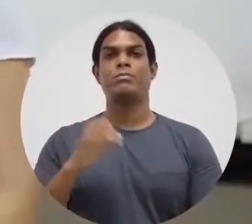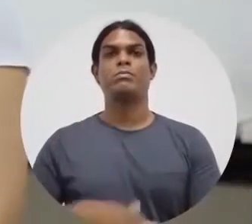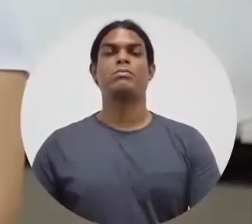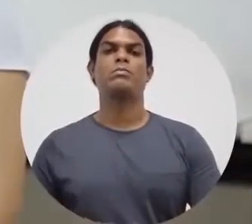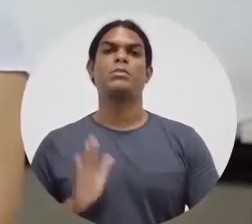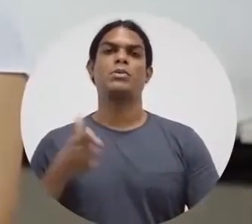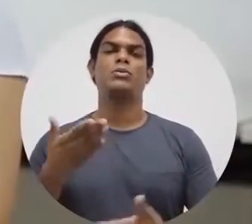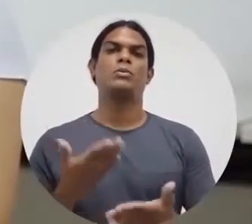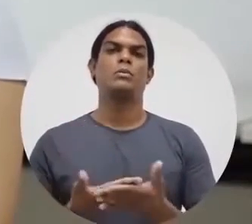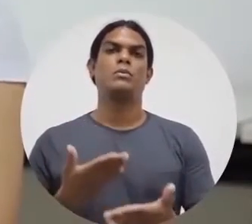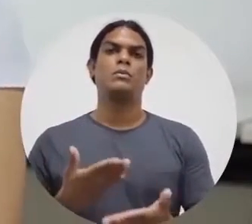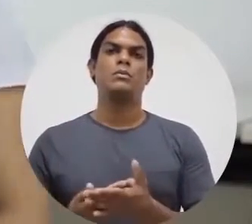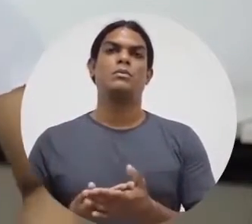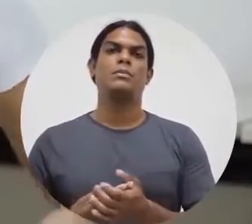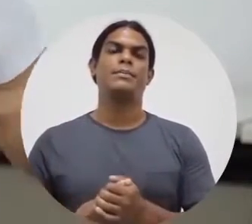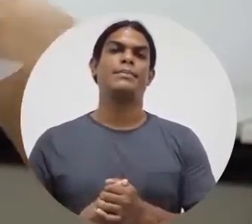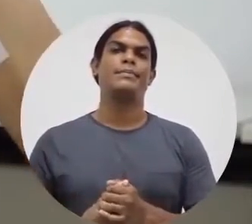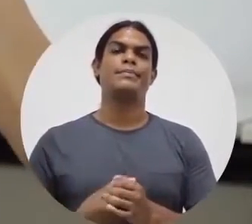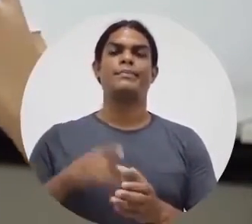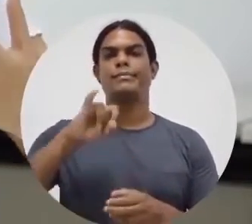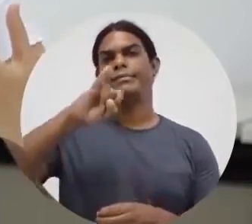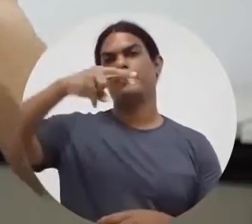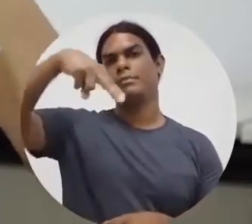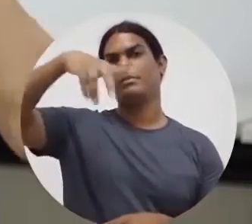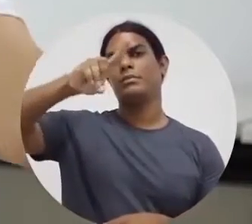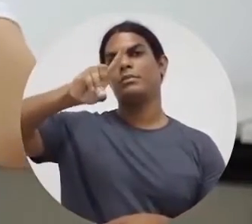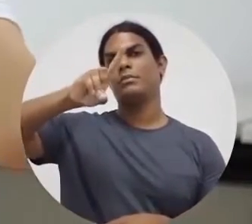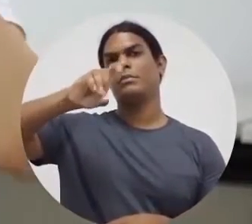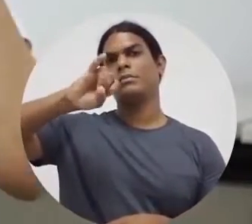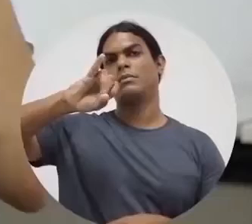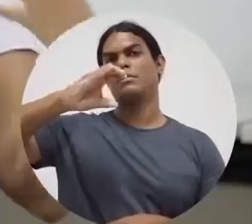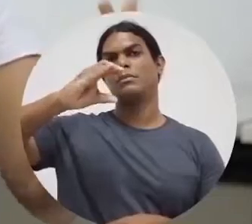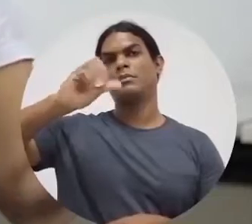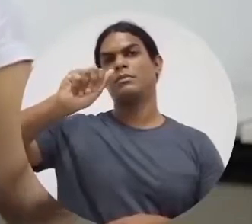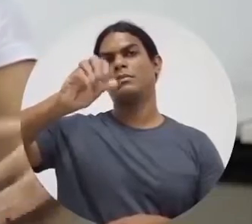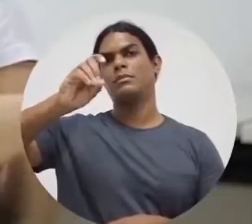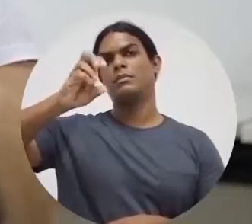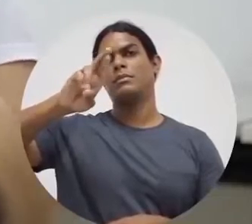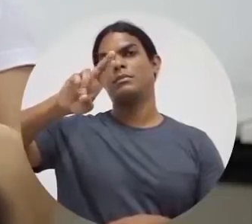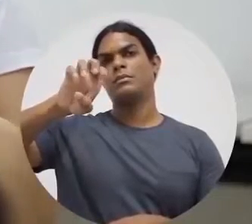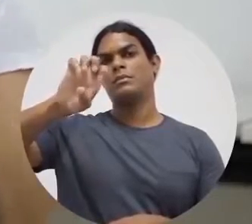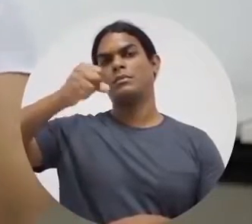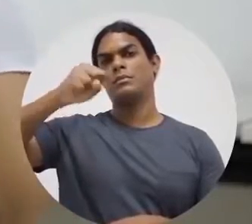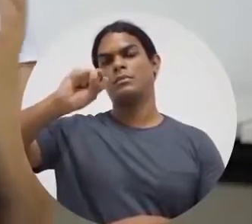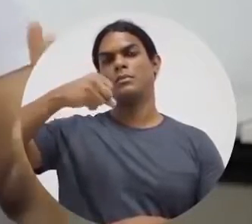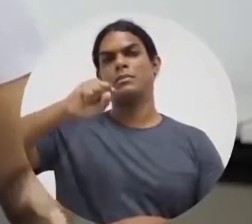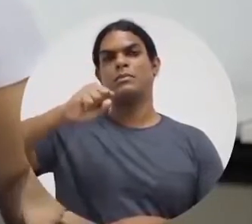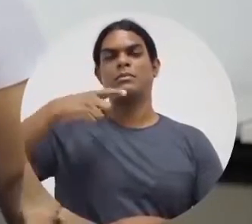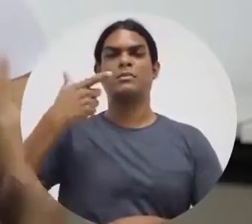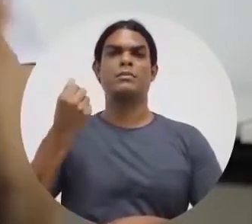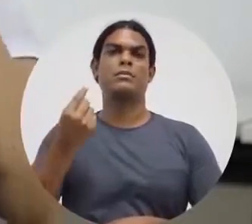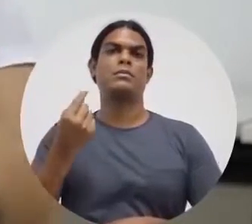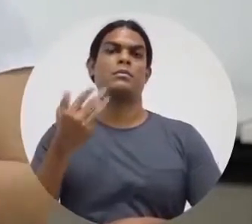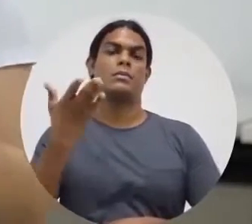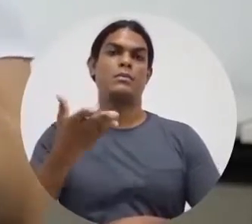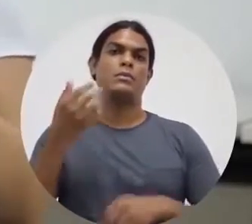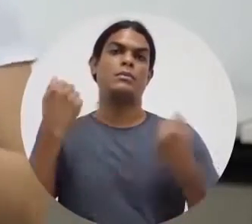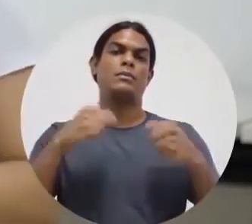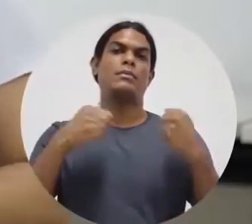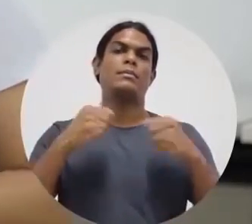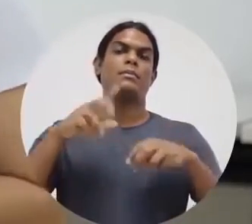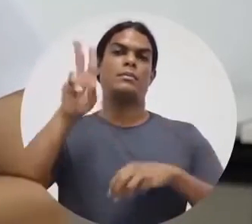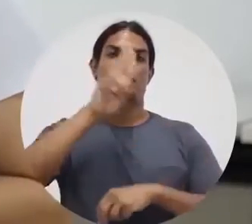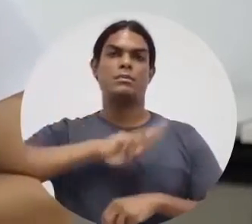Olá, alunos! A gente falou um pouco sobre os indicadores financeiros fundamentais. Obviamente, você pode e, aliás,